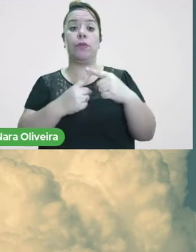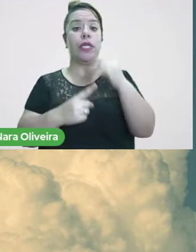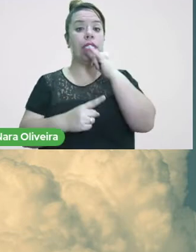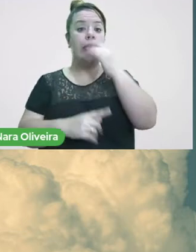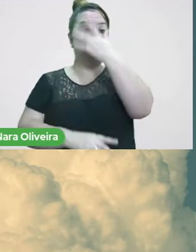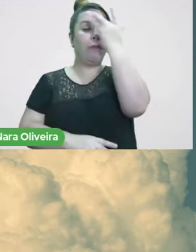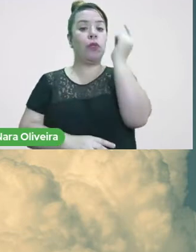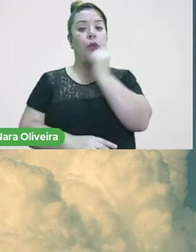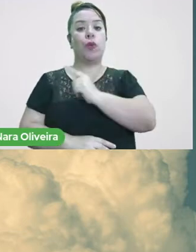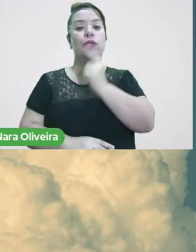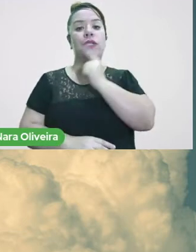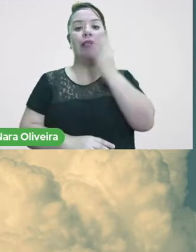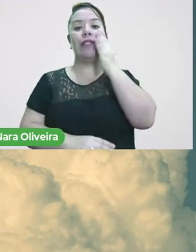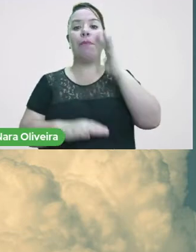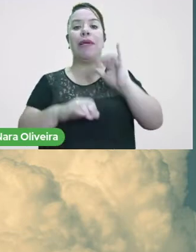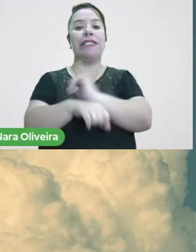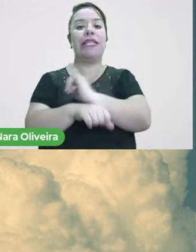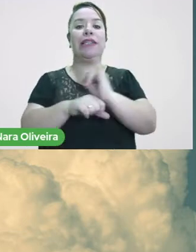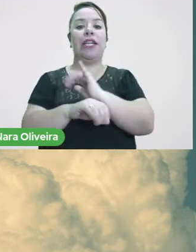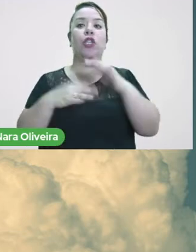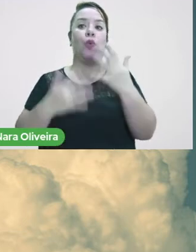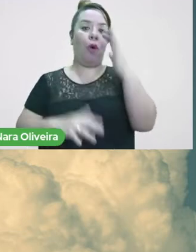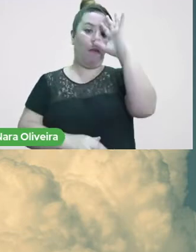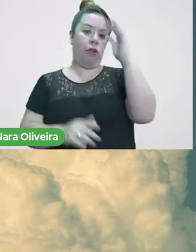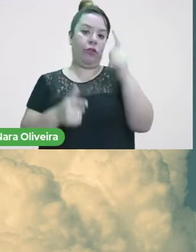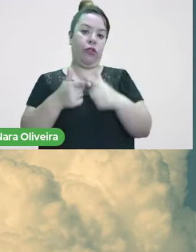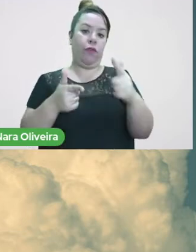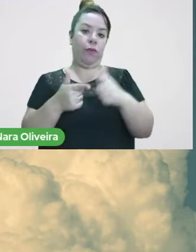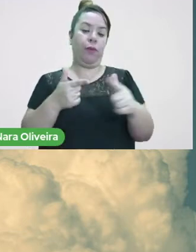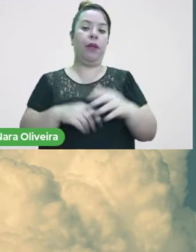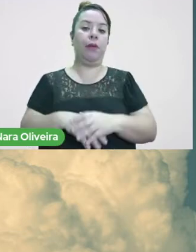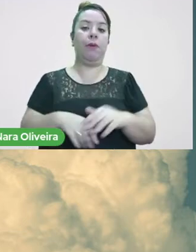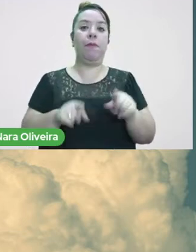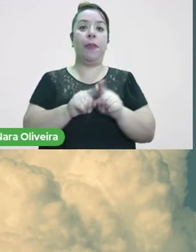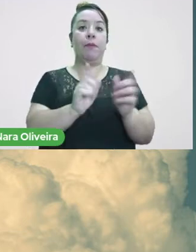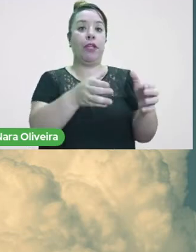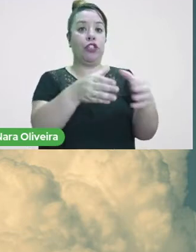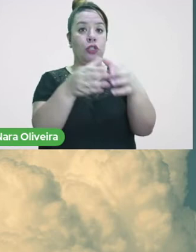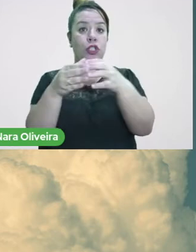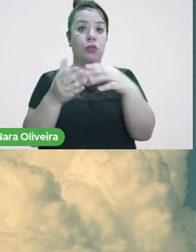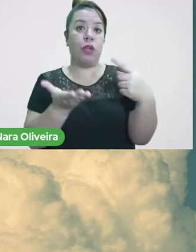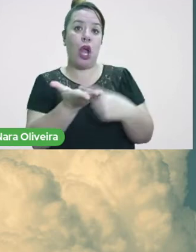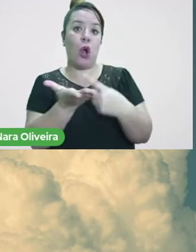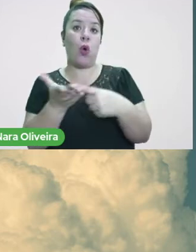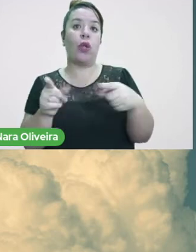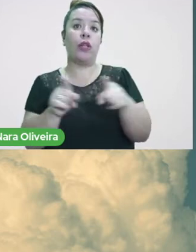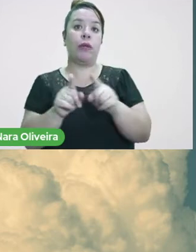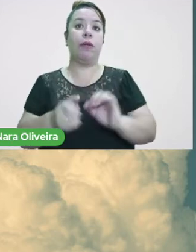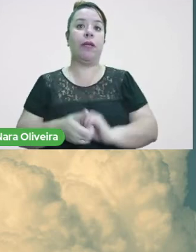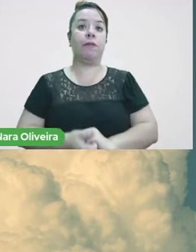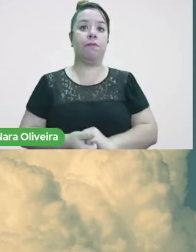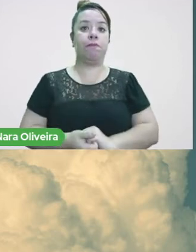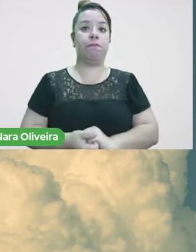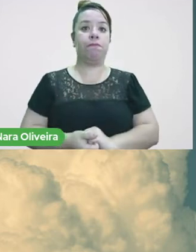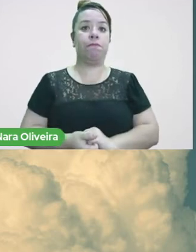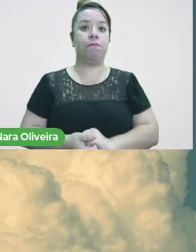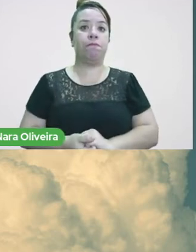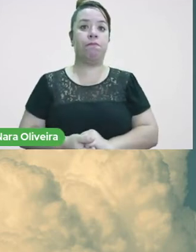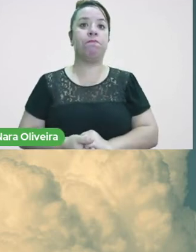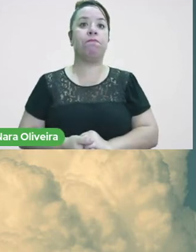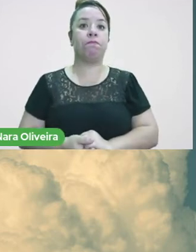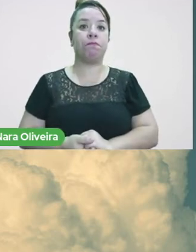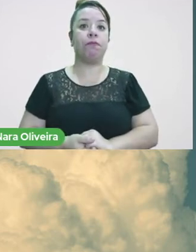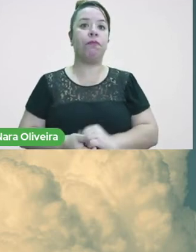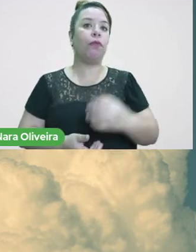responsabilidade para as pessoas. Acordos de time, tá? Então, acordos de time, gente, é o jeito que o time trabalha, é como o